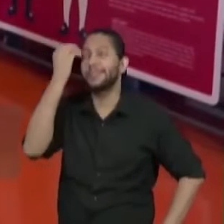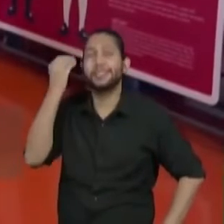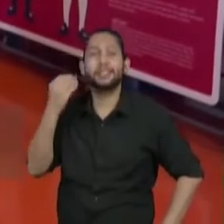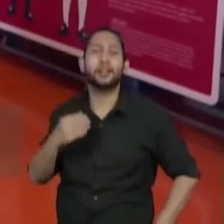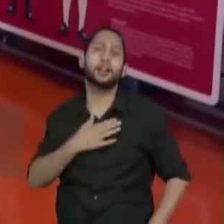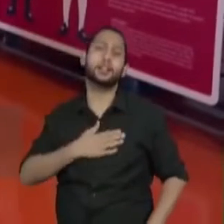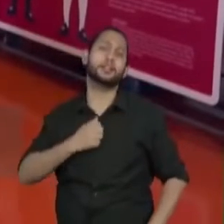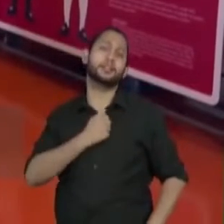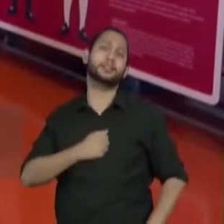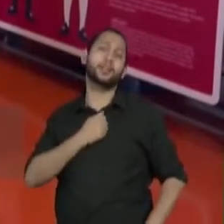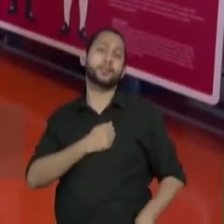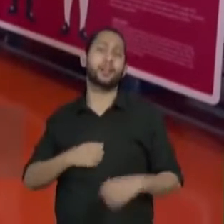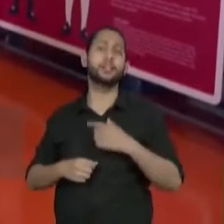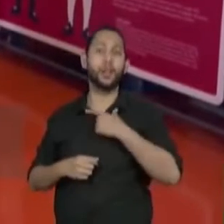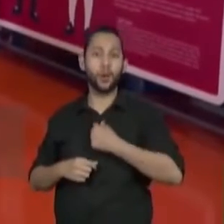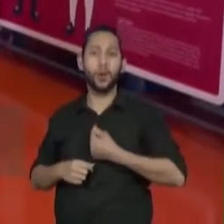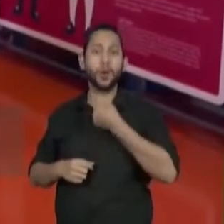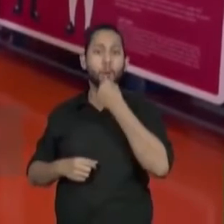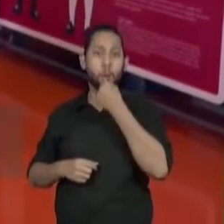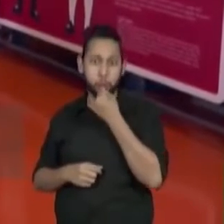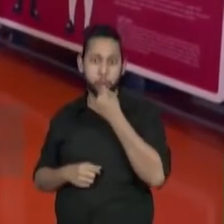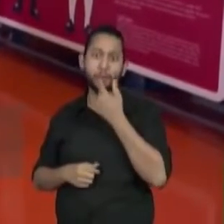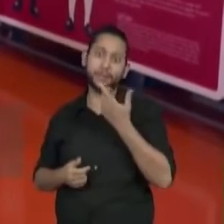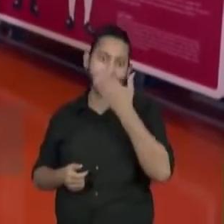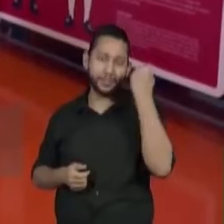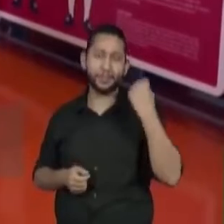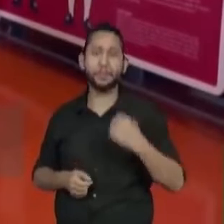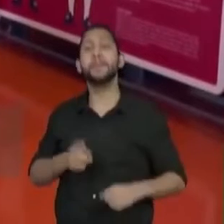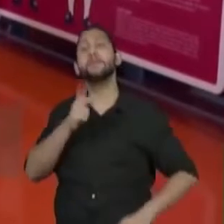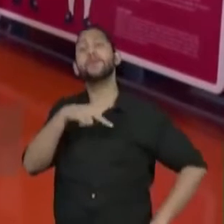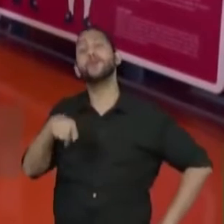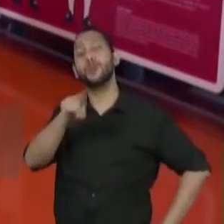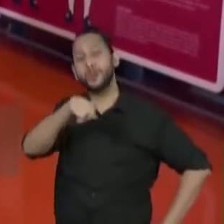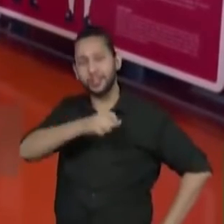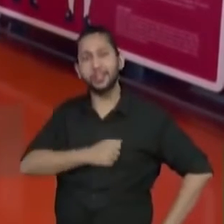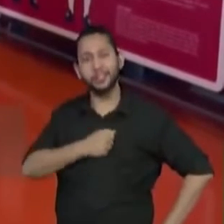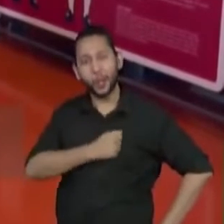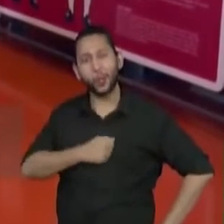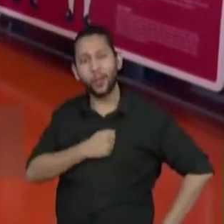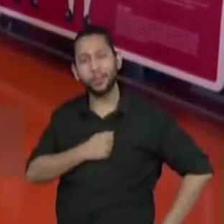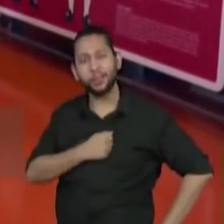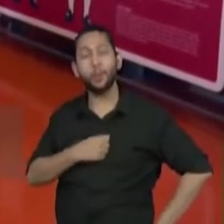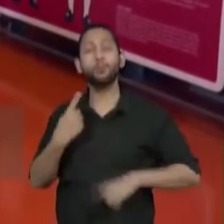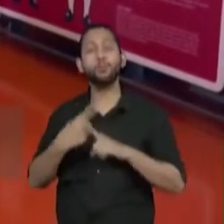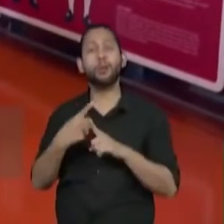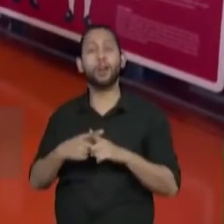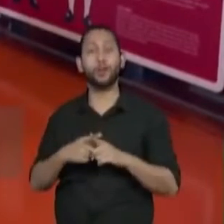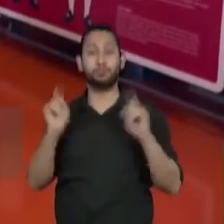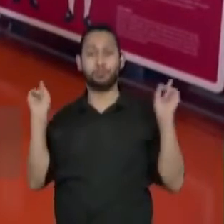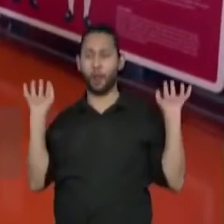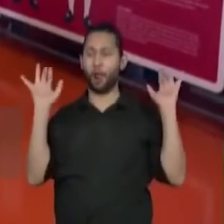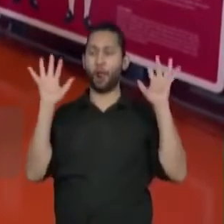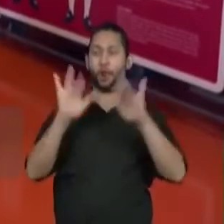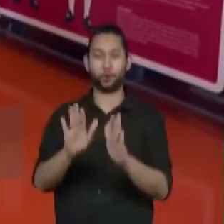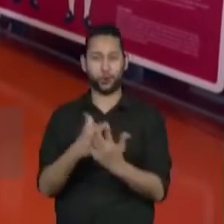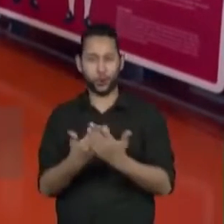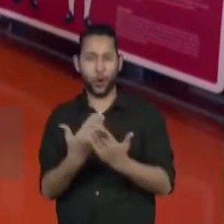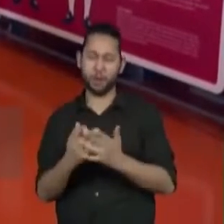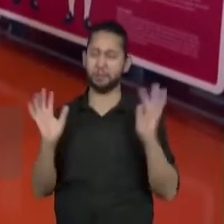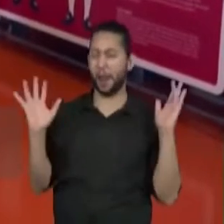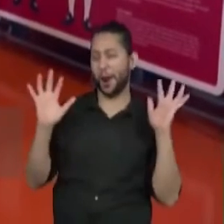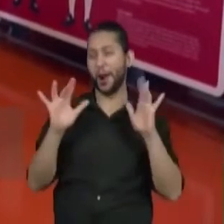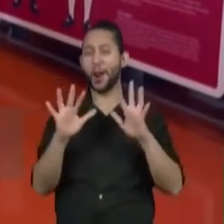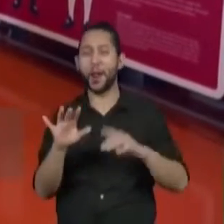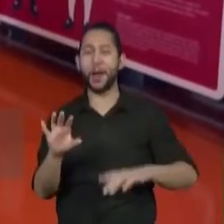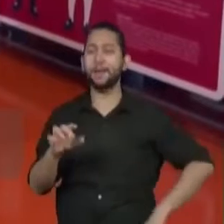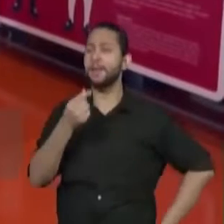do meu apito. E você? Eu também, Professores, Promara. vocês estão com saudade do apito? Olha, nesse lugar nós podemos,